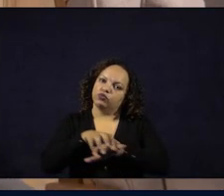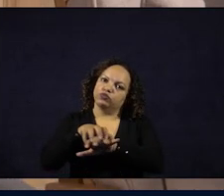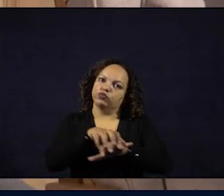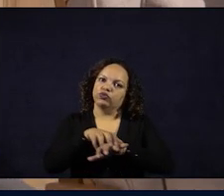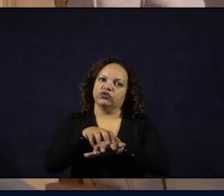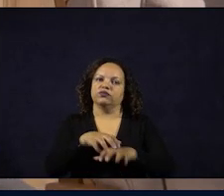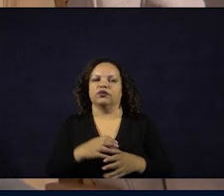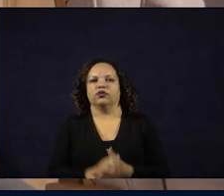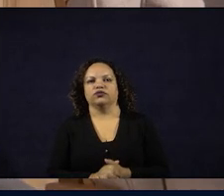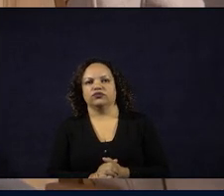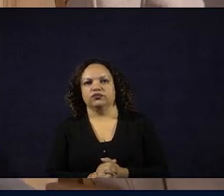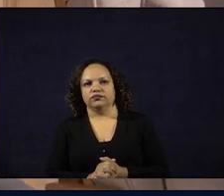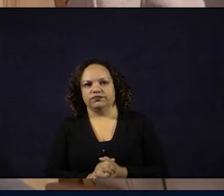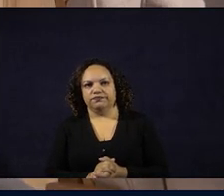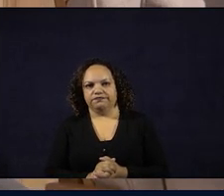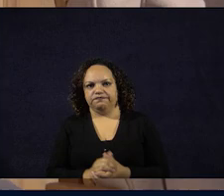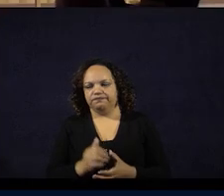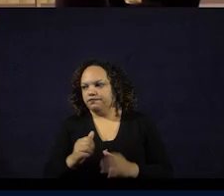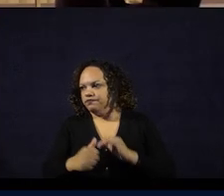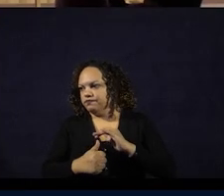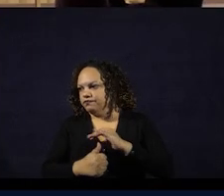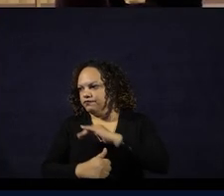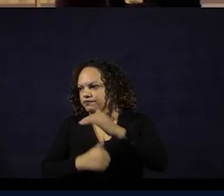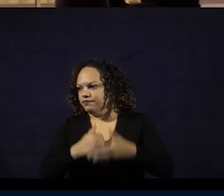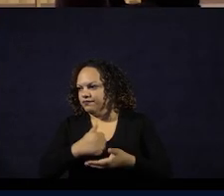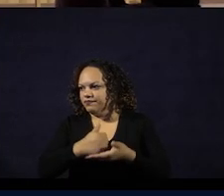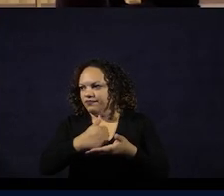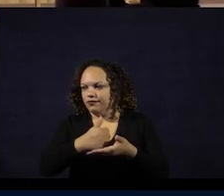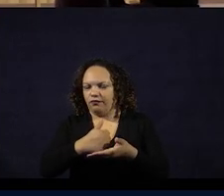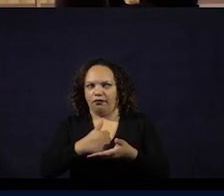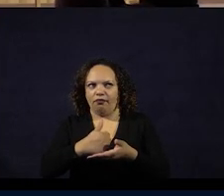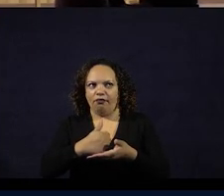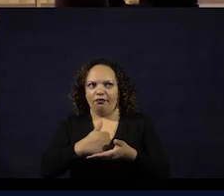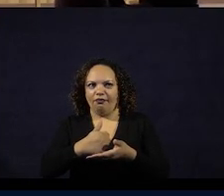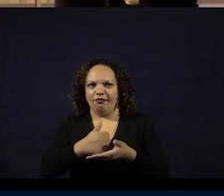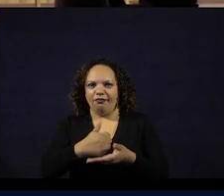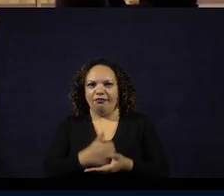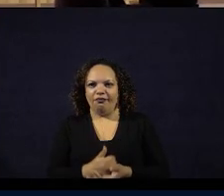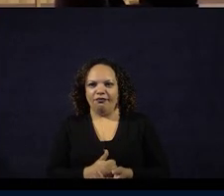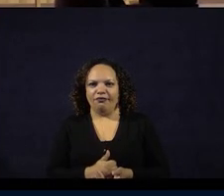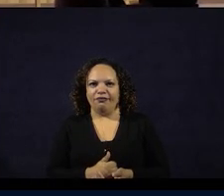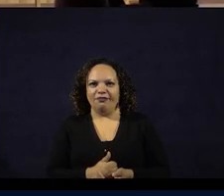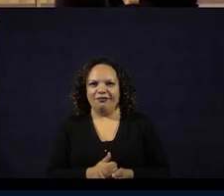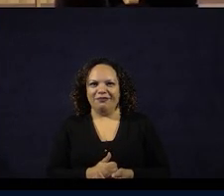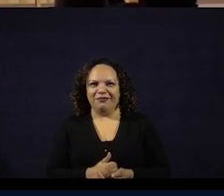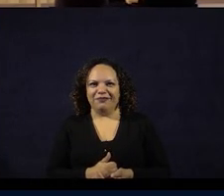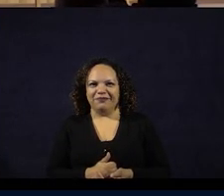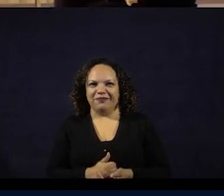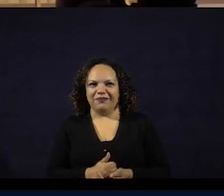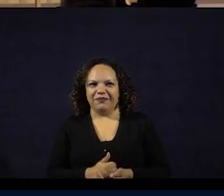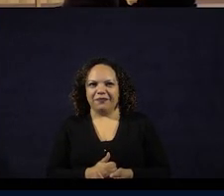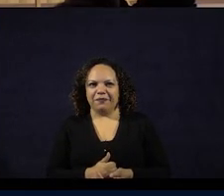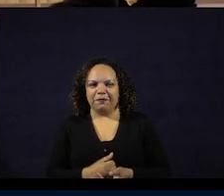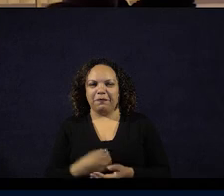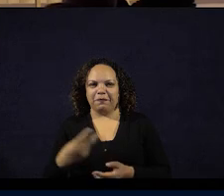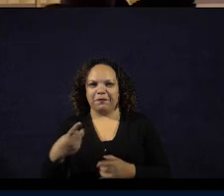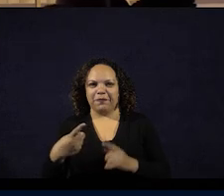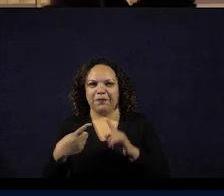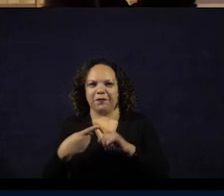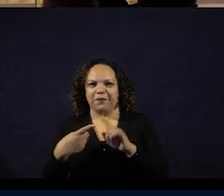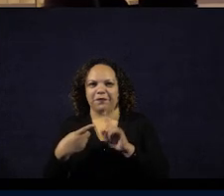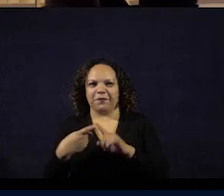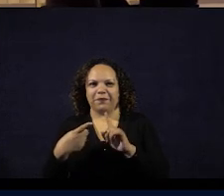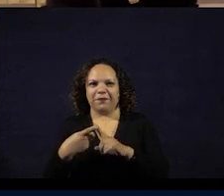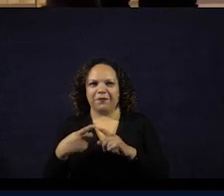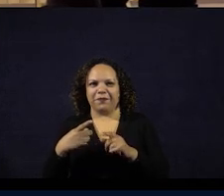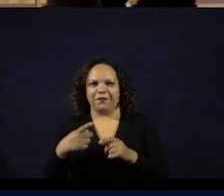maior legado em questão de sustentabilidade também. Beto, eu queria te ouvir nesse ponto também, né, como a Rumo recebeu, né,